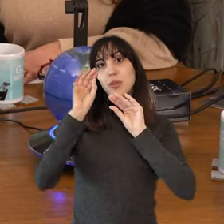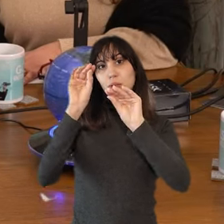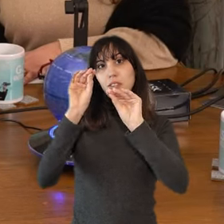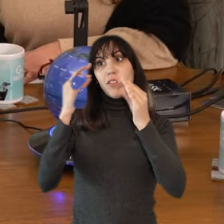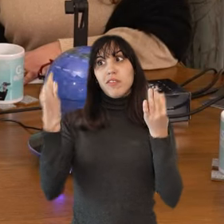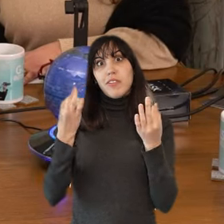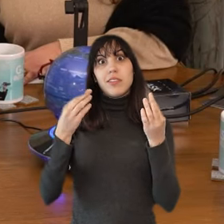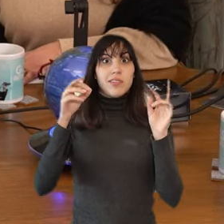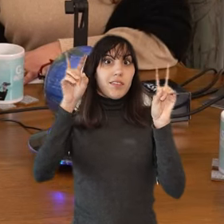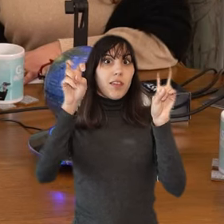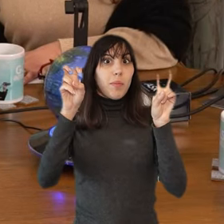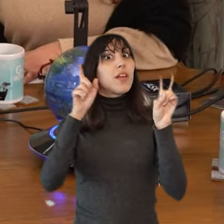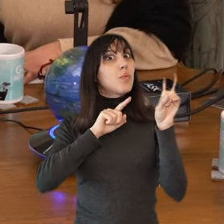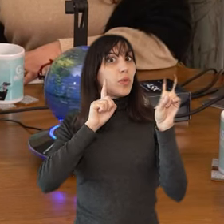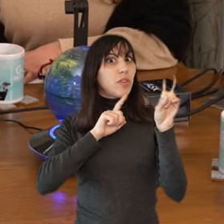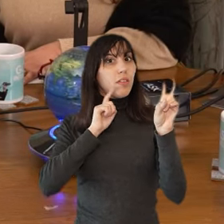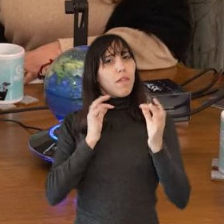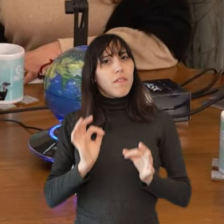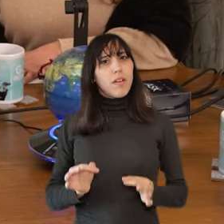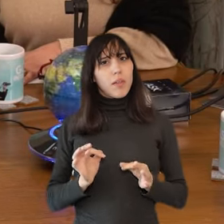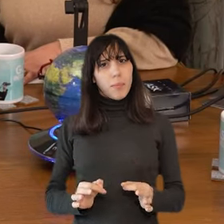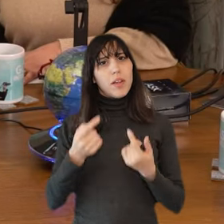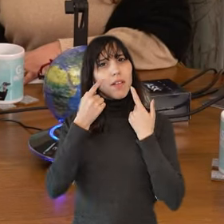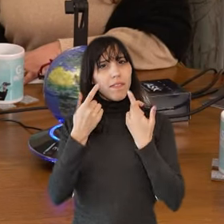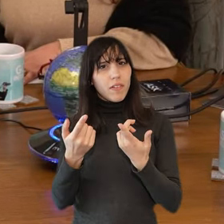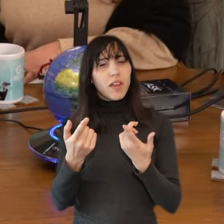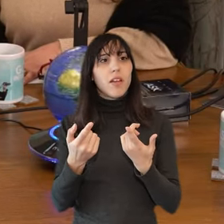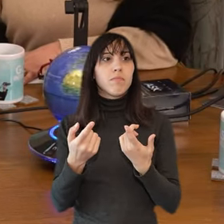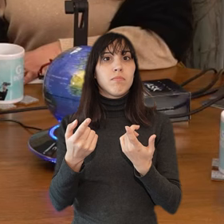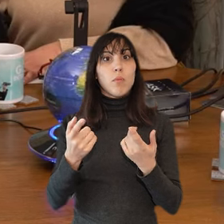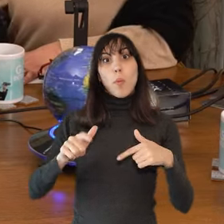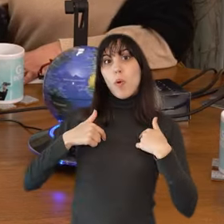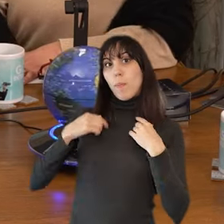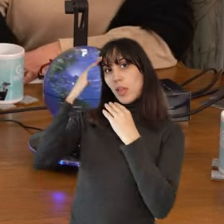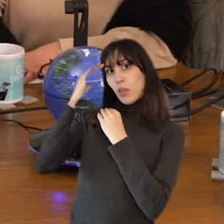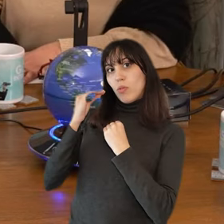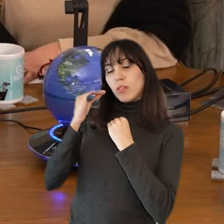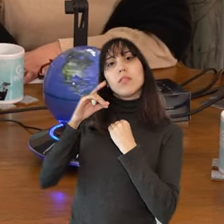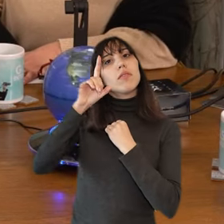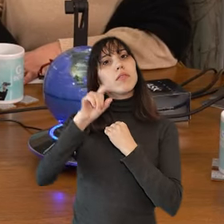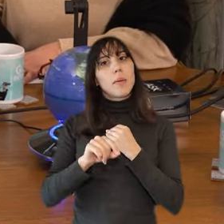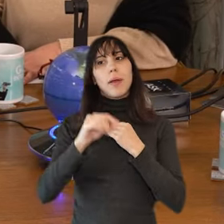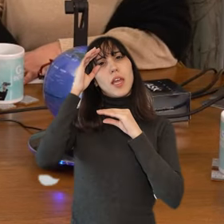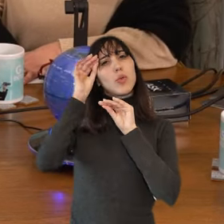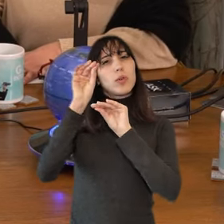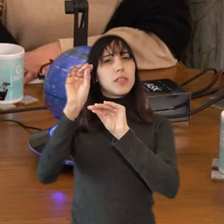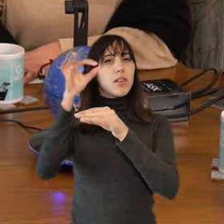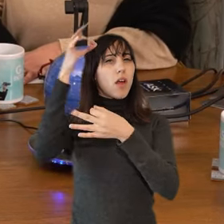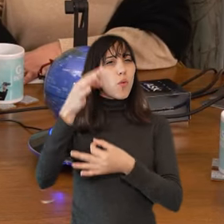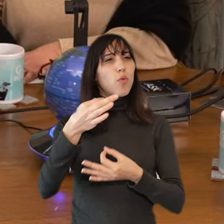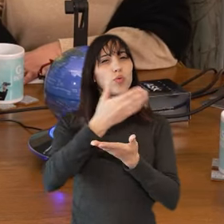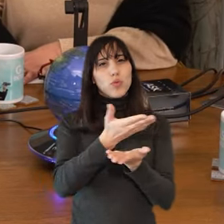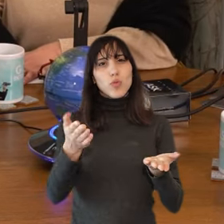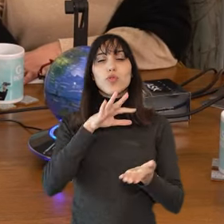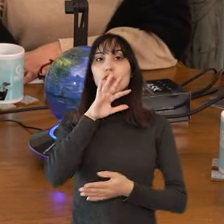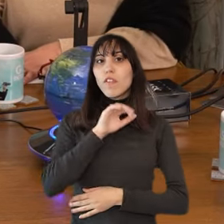importante muito pertinente não é que eh tanto a nossa própria educação como dos outros não é como dos dos